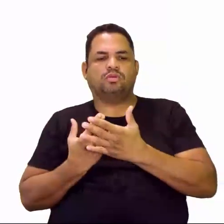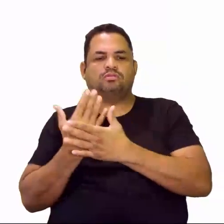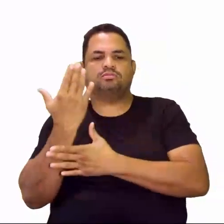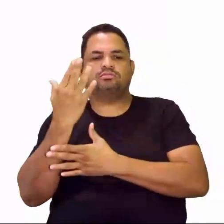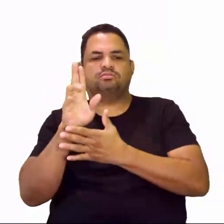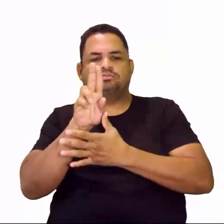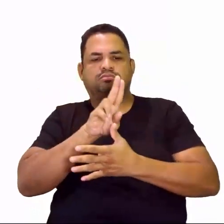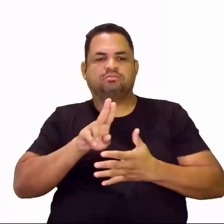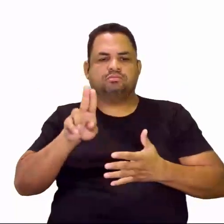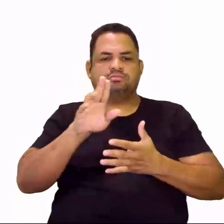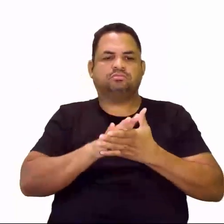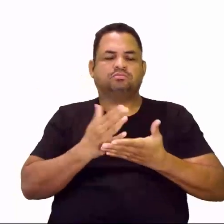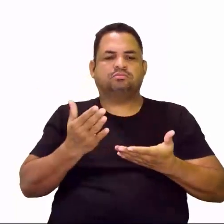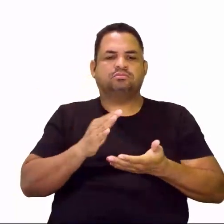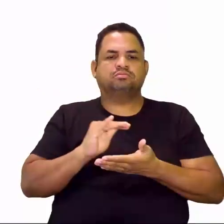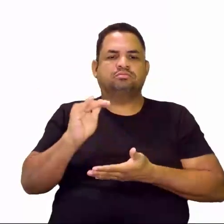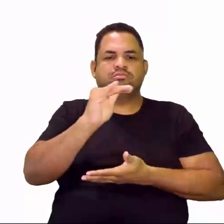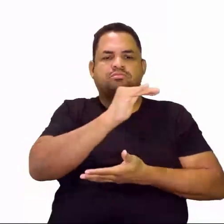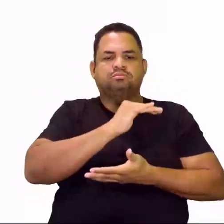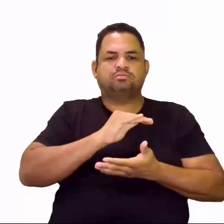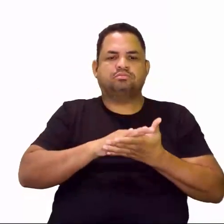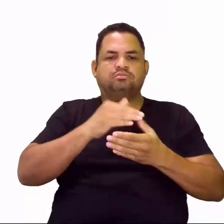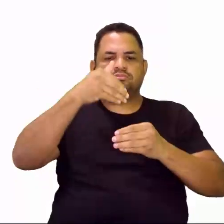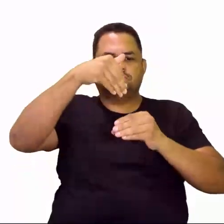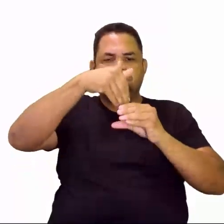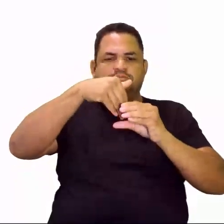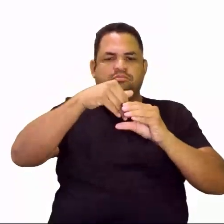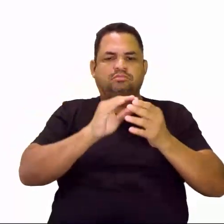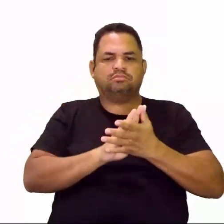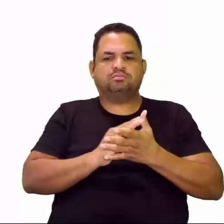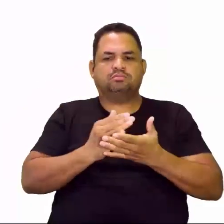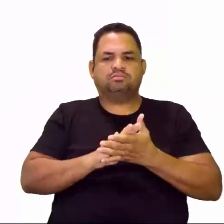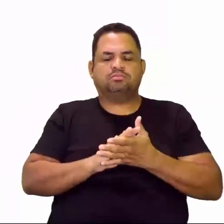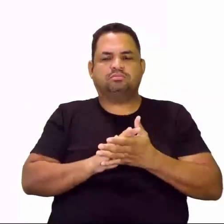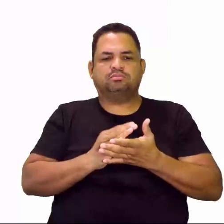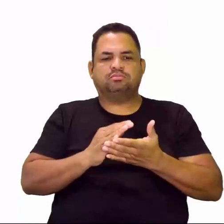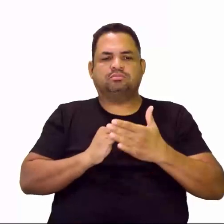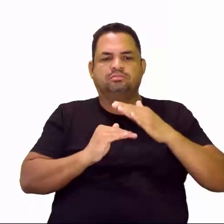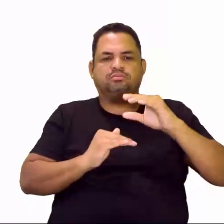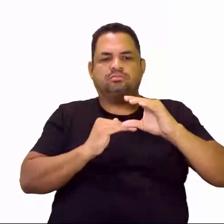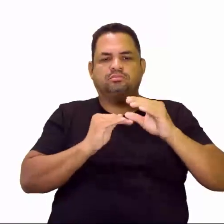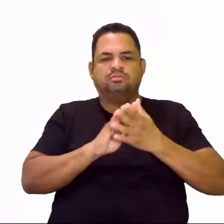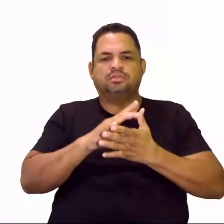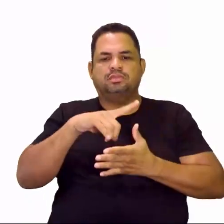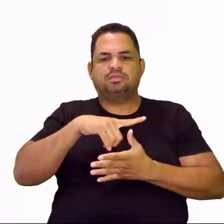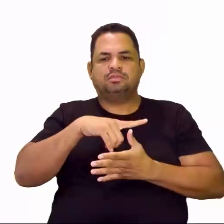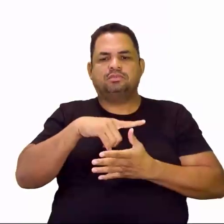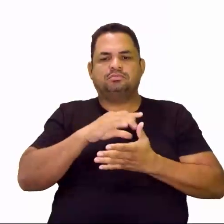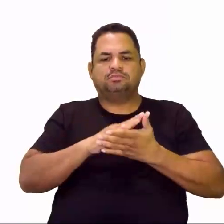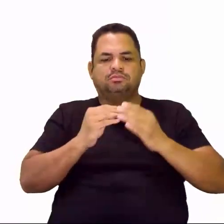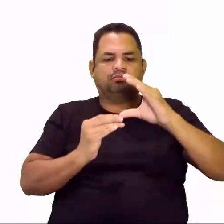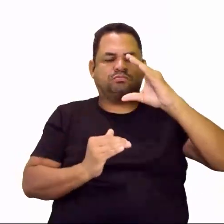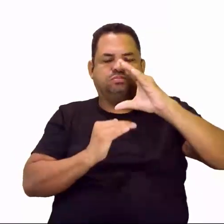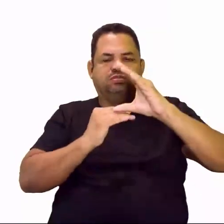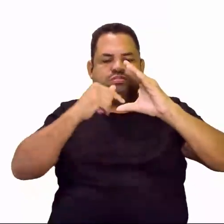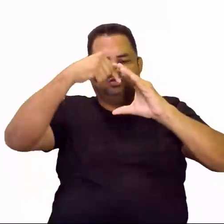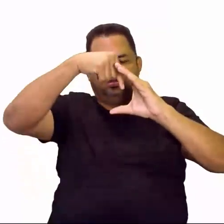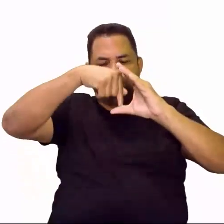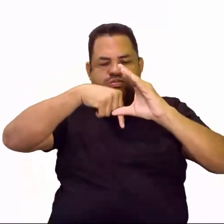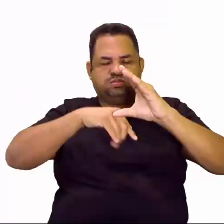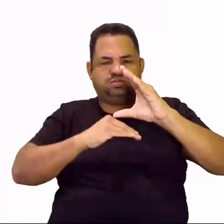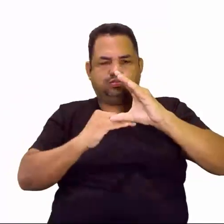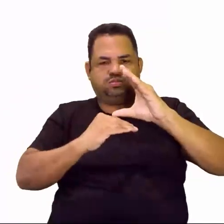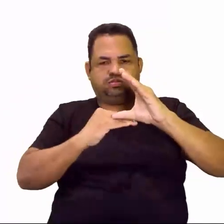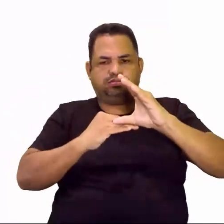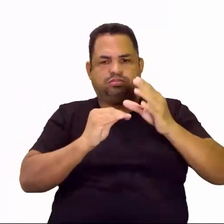gás. E utiliza para isso uma superfície porosa chamada de filtro, que é para reter o sólido e deixar o líquido. O filtro